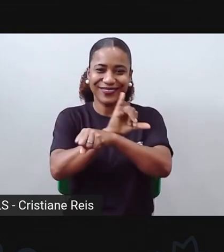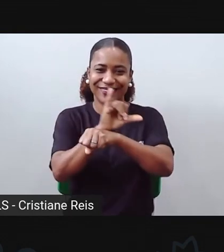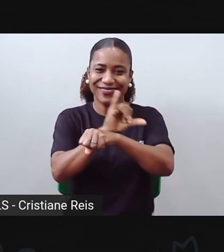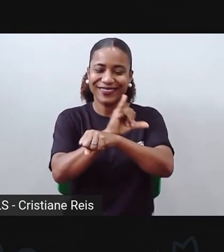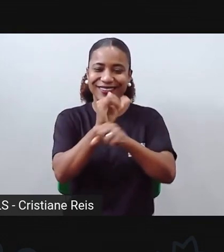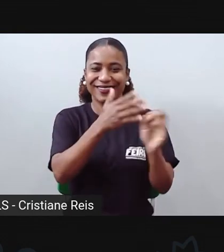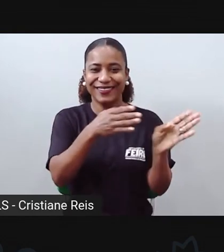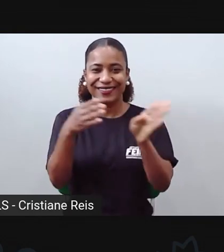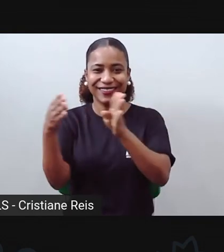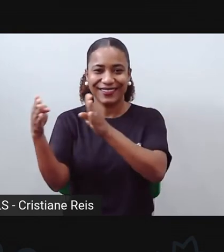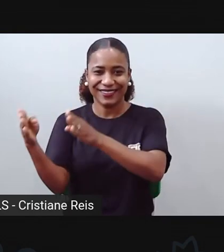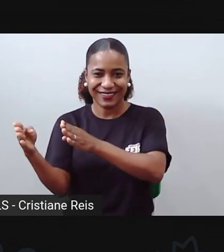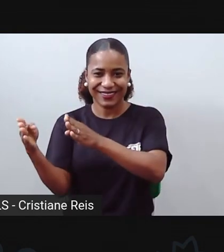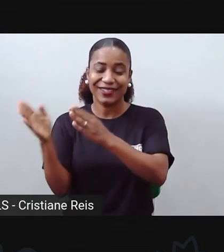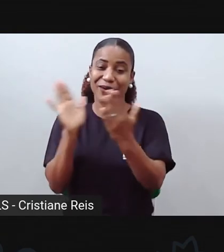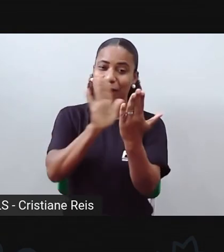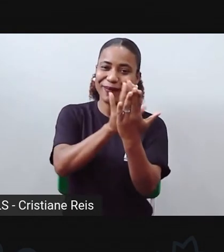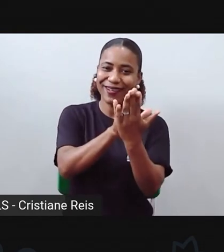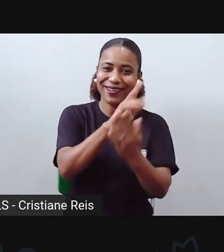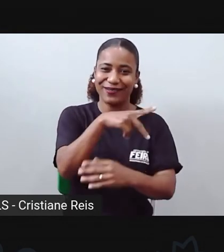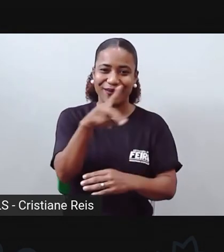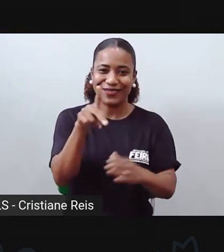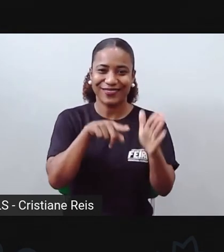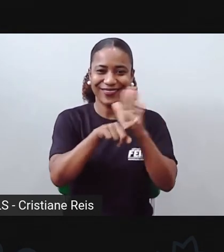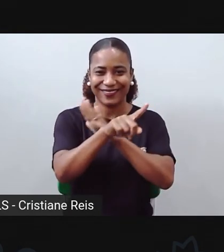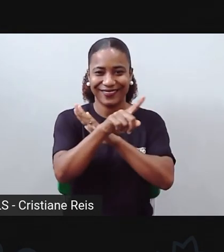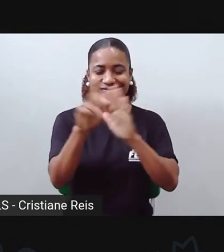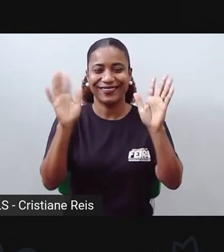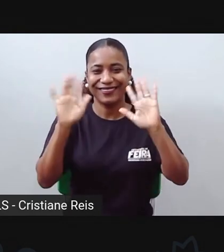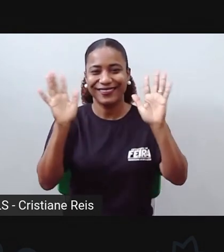ou tira lá a dúvida com o seu professor. Beijão.